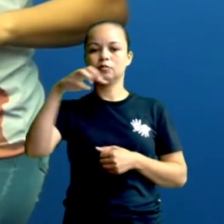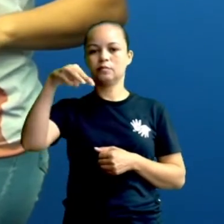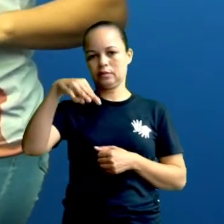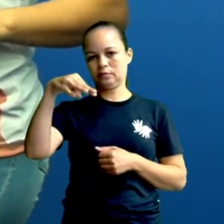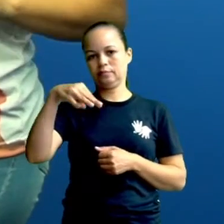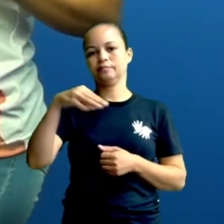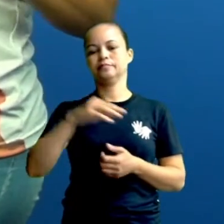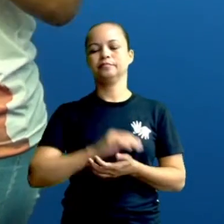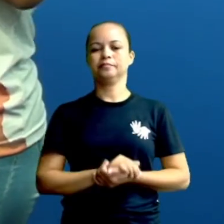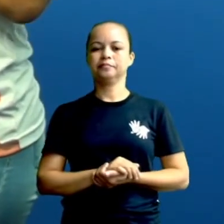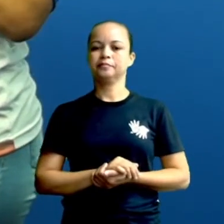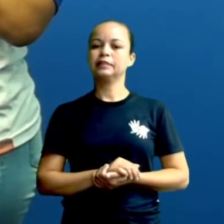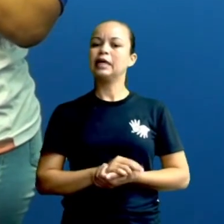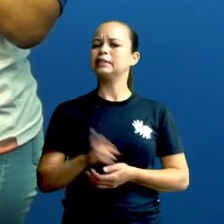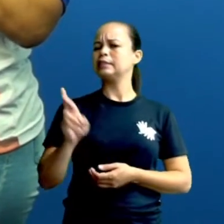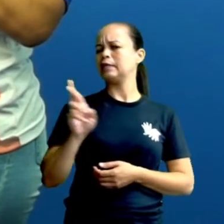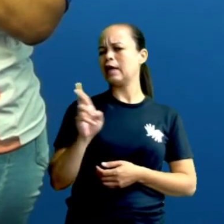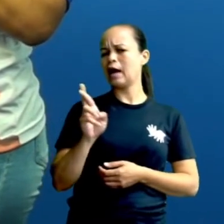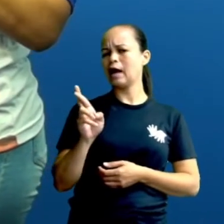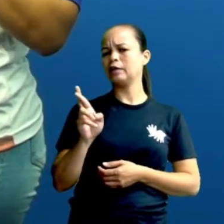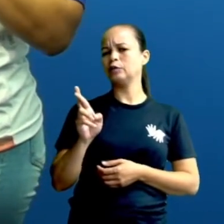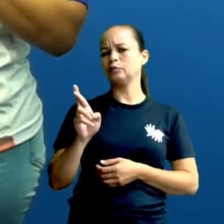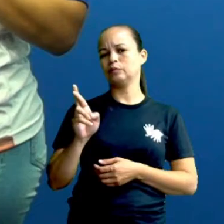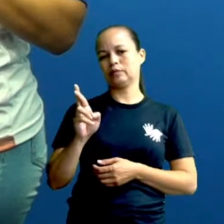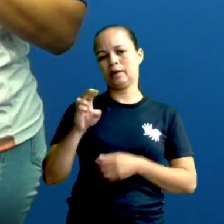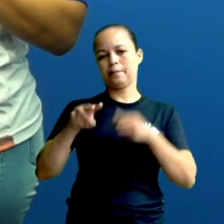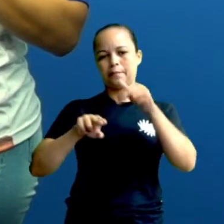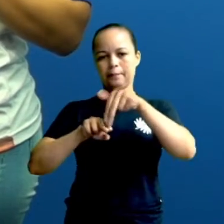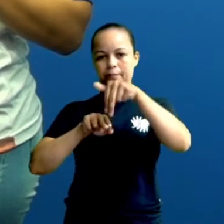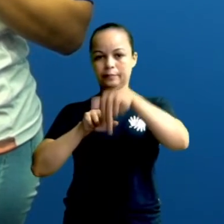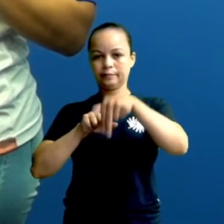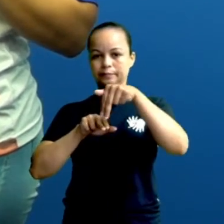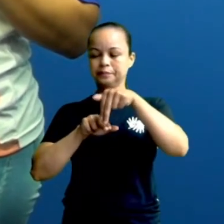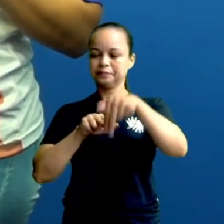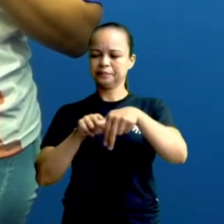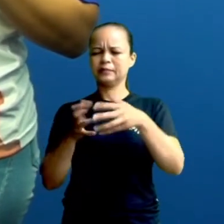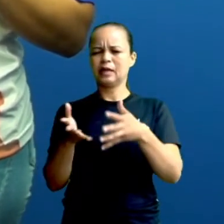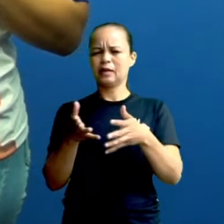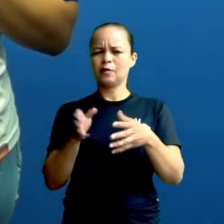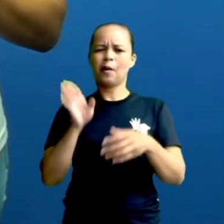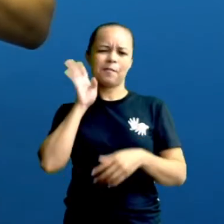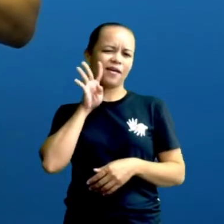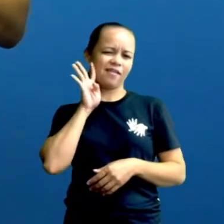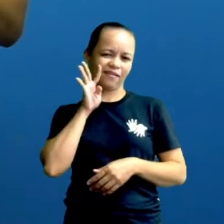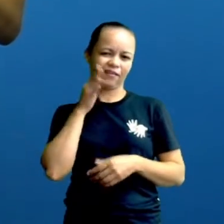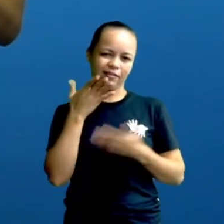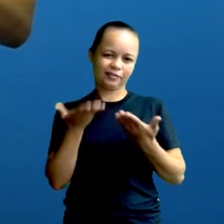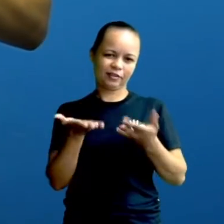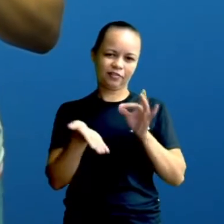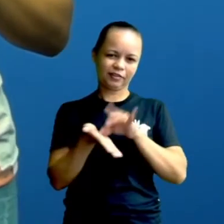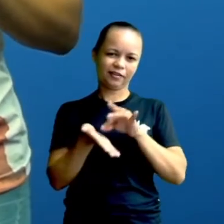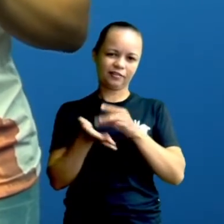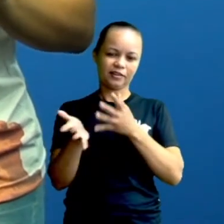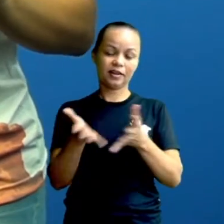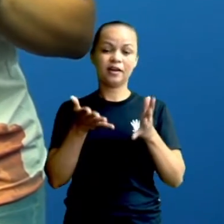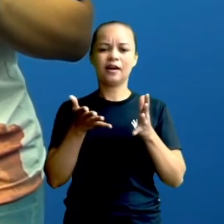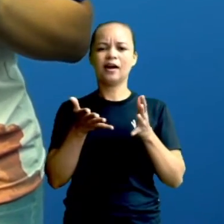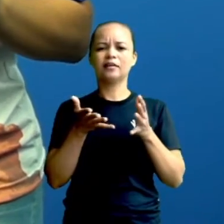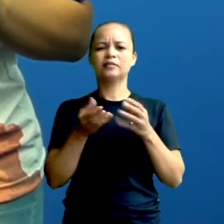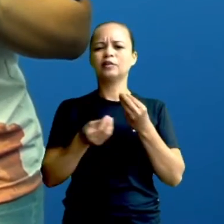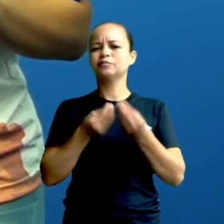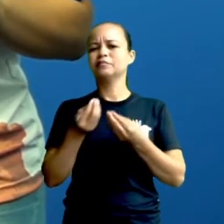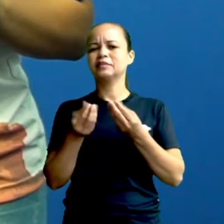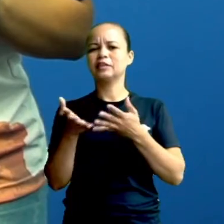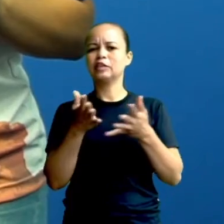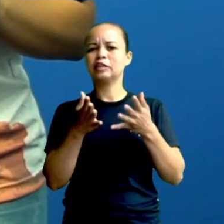5,5 metros de raio da piscina, ok? Não é legal fazer isso? Não tá bom assim quando ele diz que